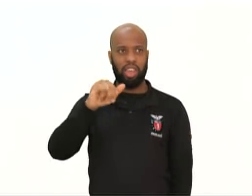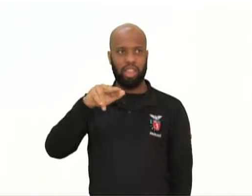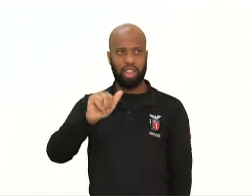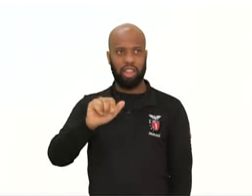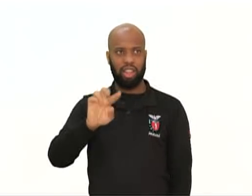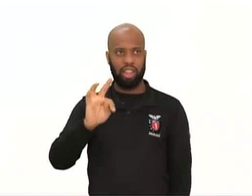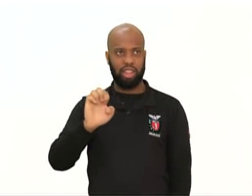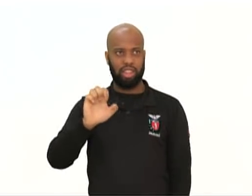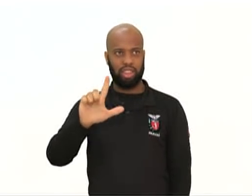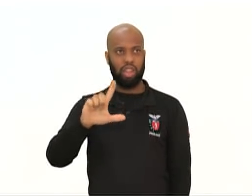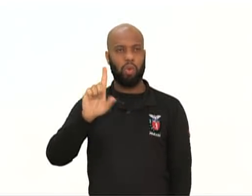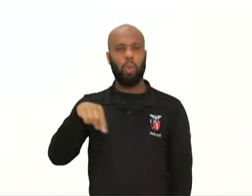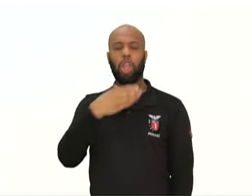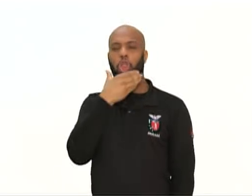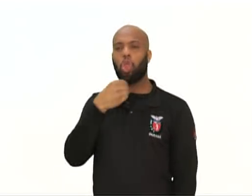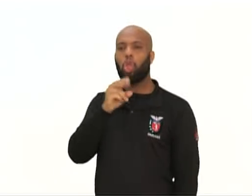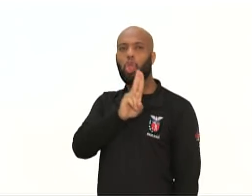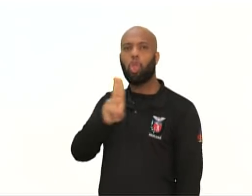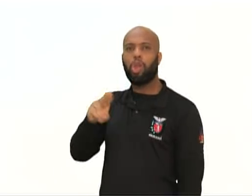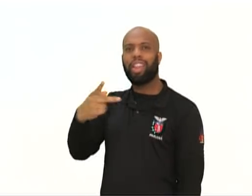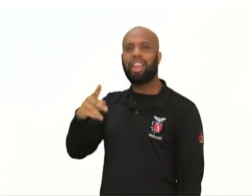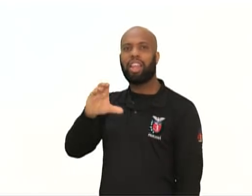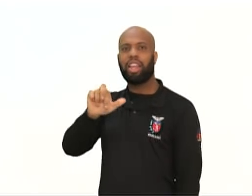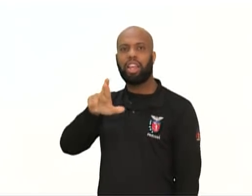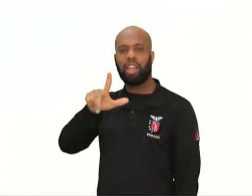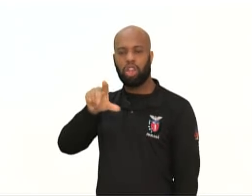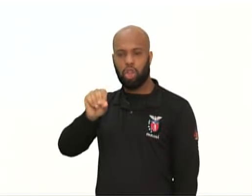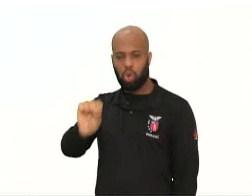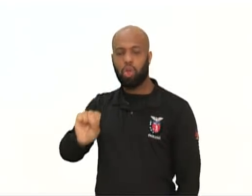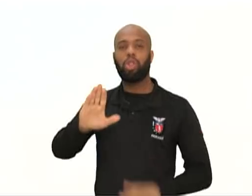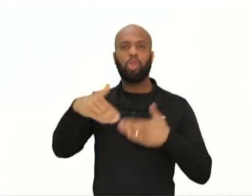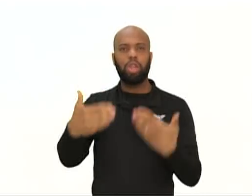Nazaré Mota Marins, ela é vista como